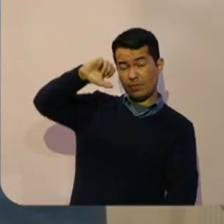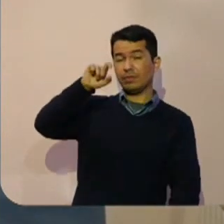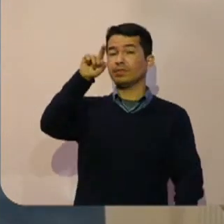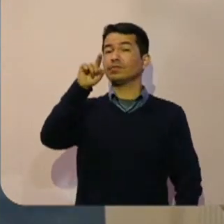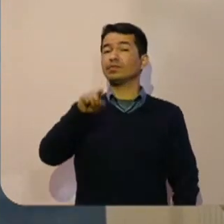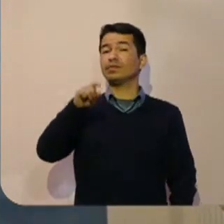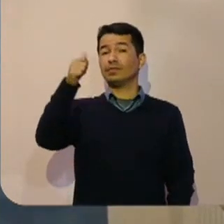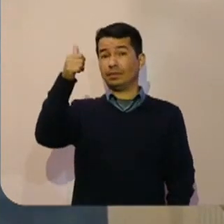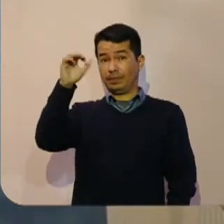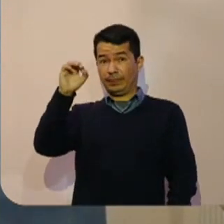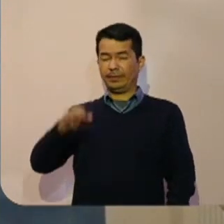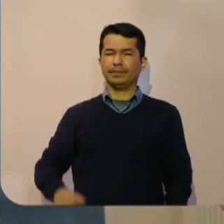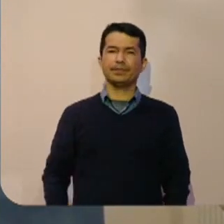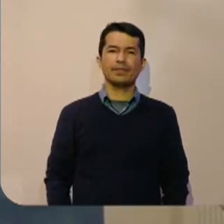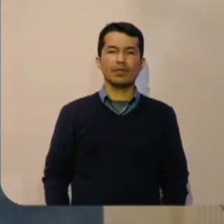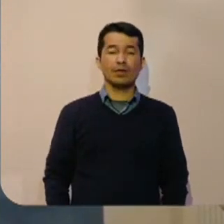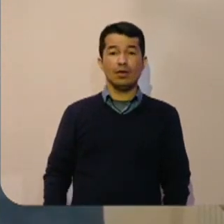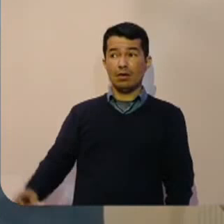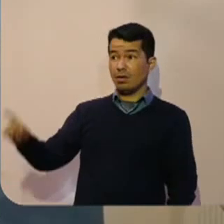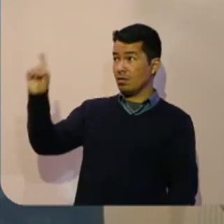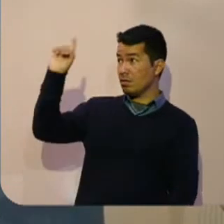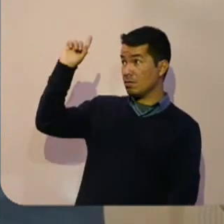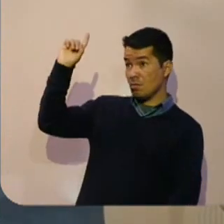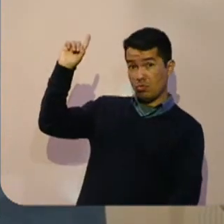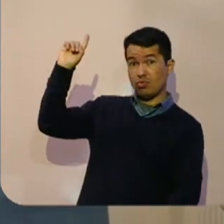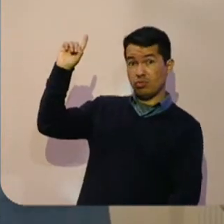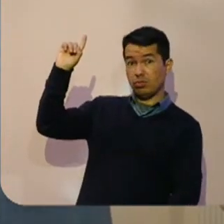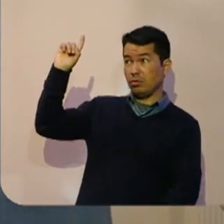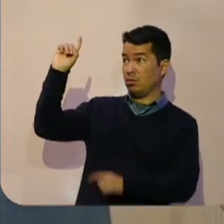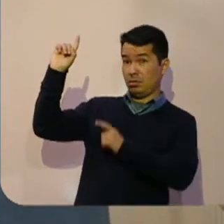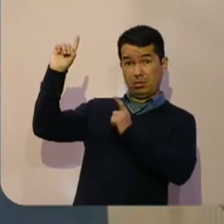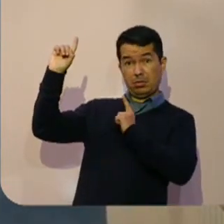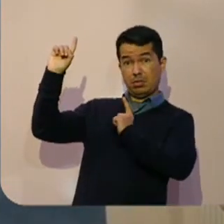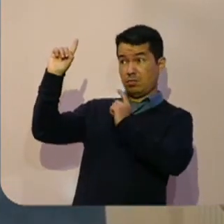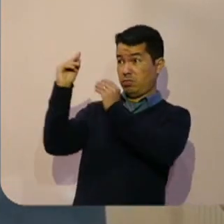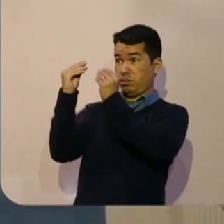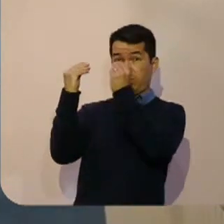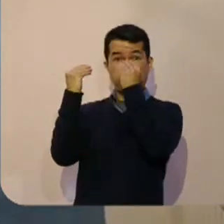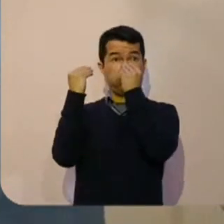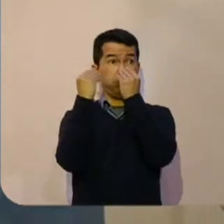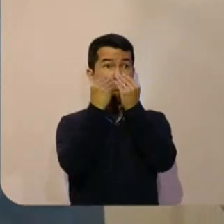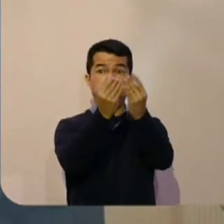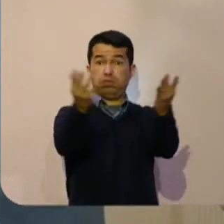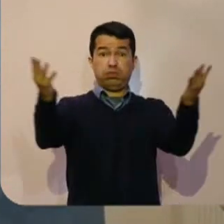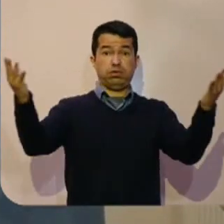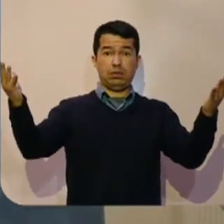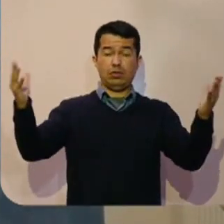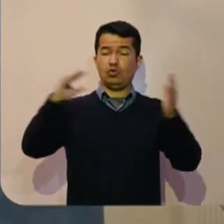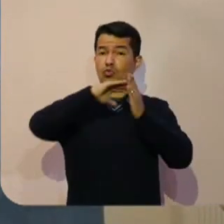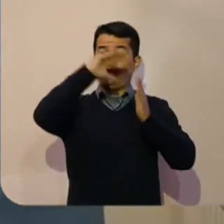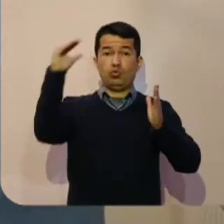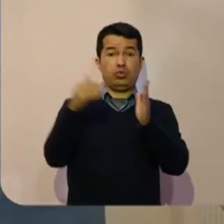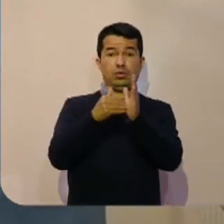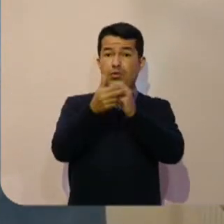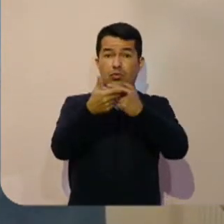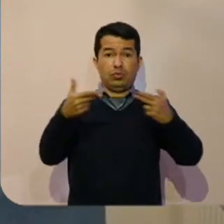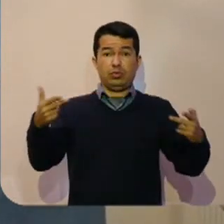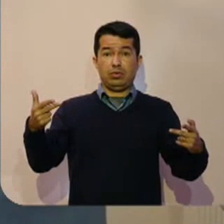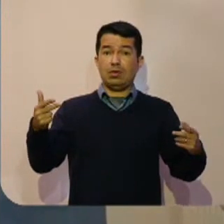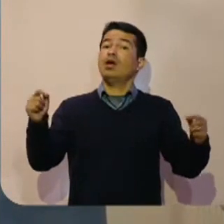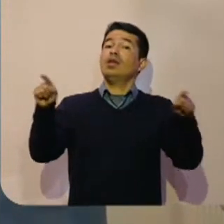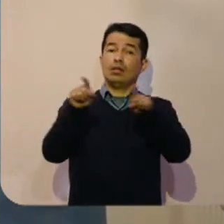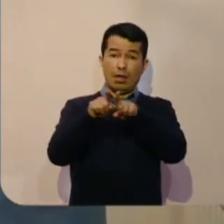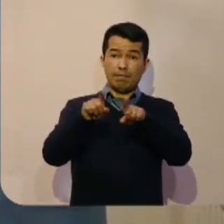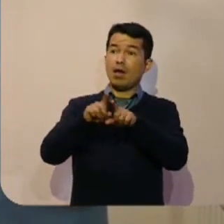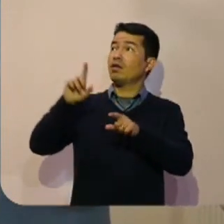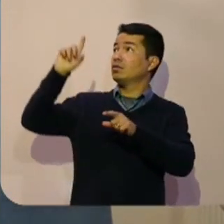o Deus que dá semente ao que semeia e pão para alimento, também suprirá e aumentará